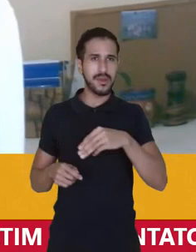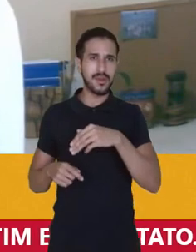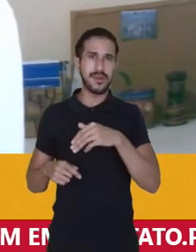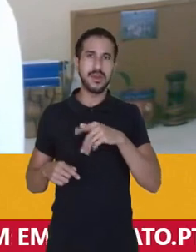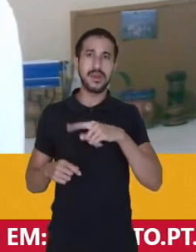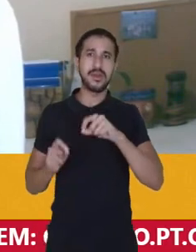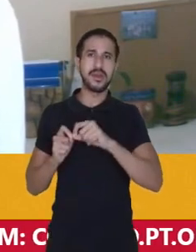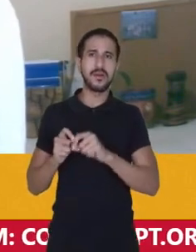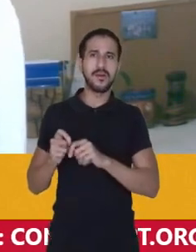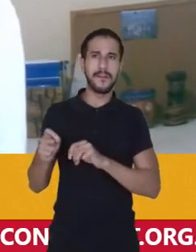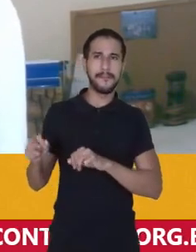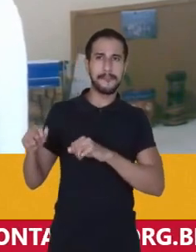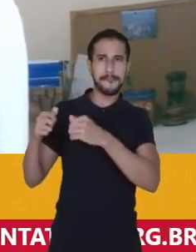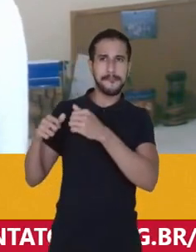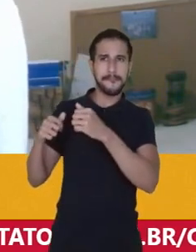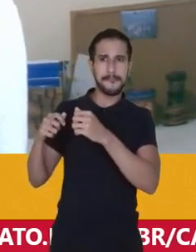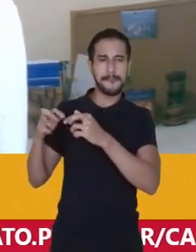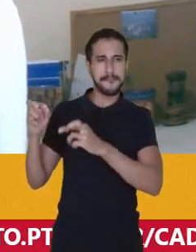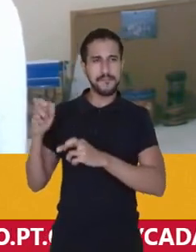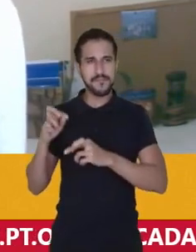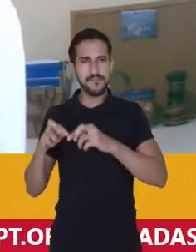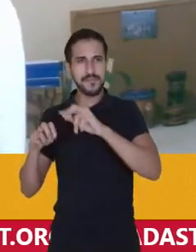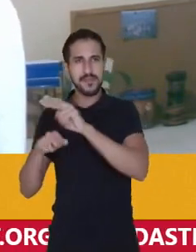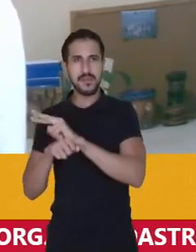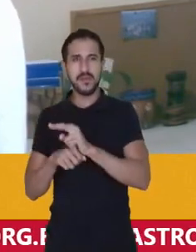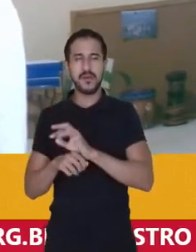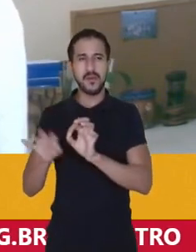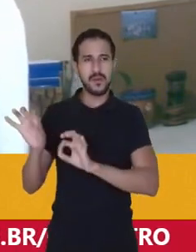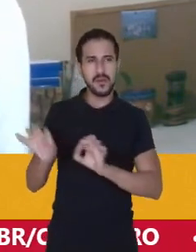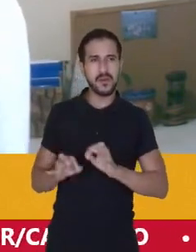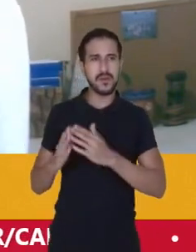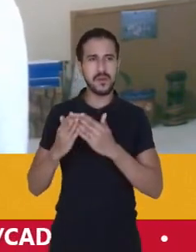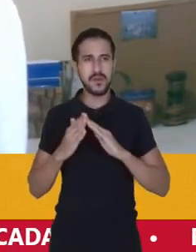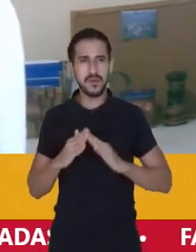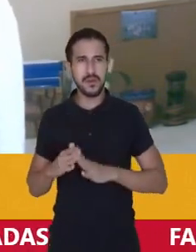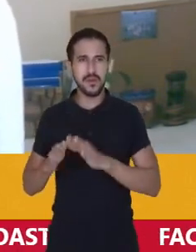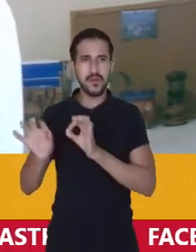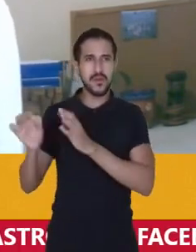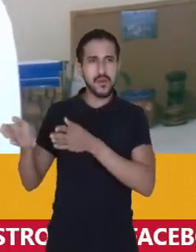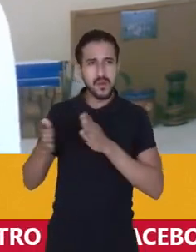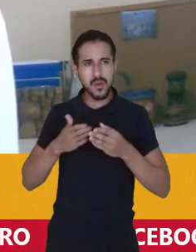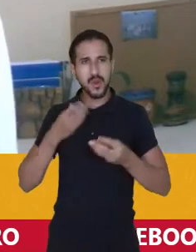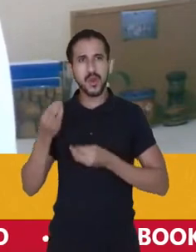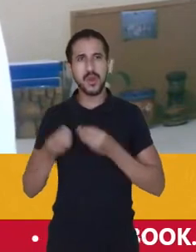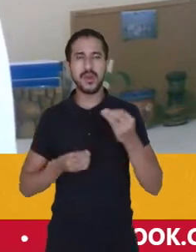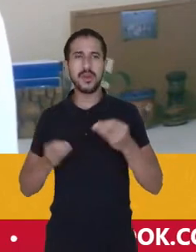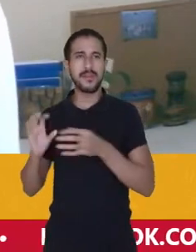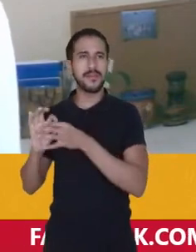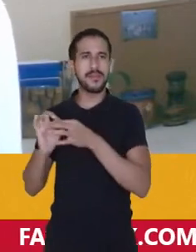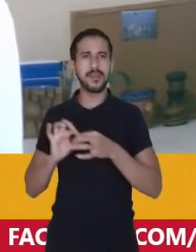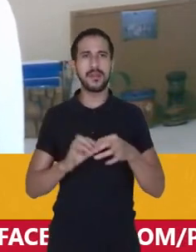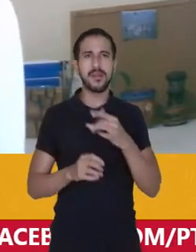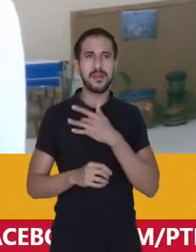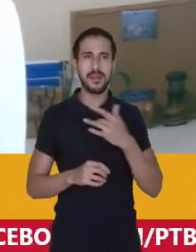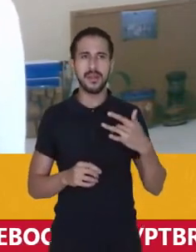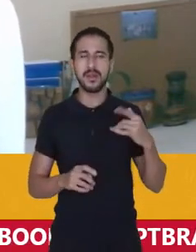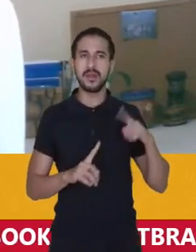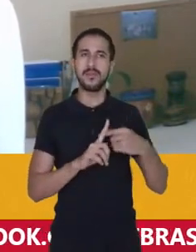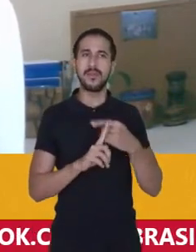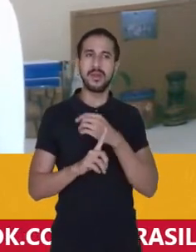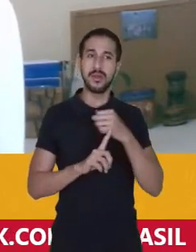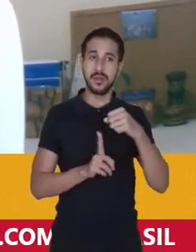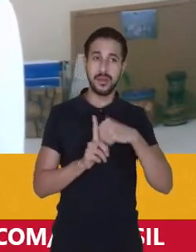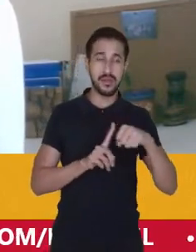vem fazendo um acompanhamento, né, regionalizando a favela, né, acompanhando como é que é a situação sanitária e social. Ou